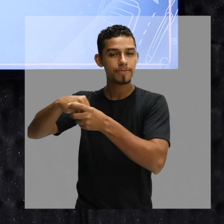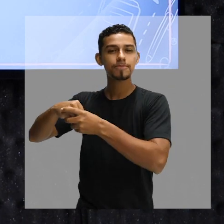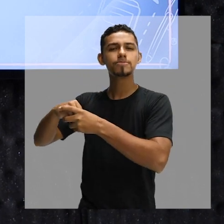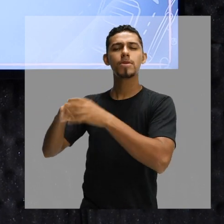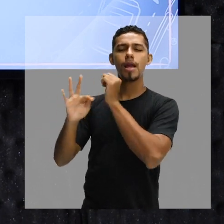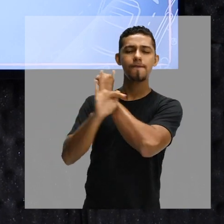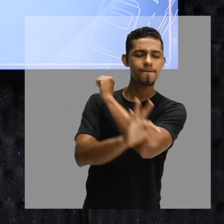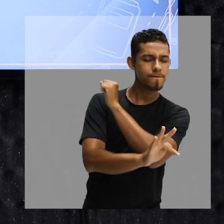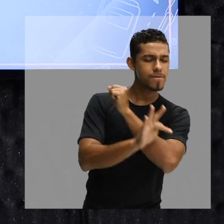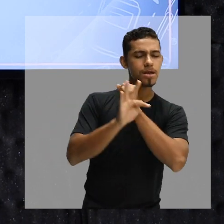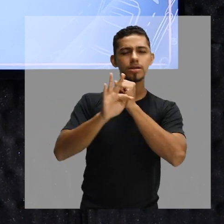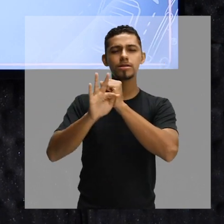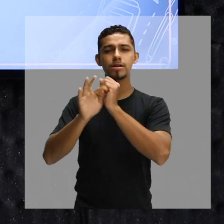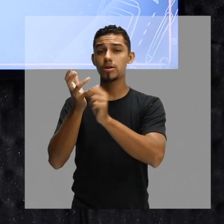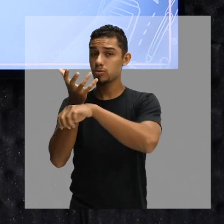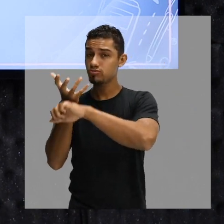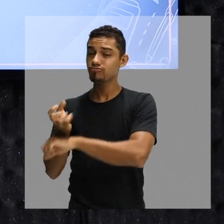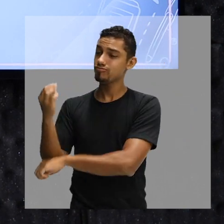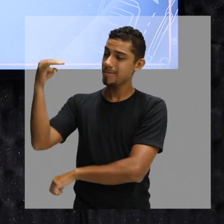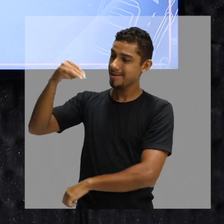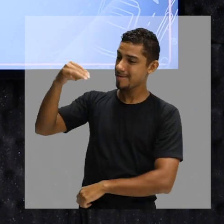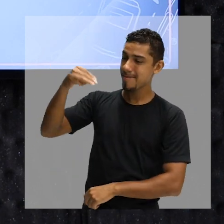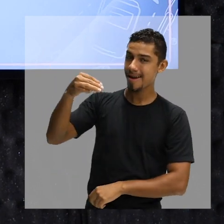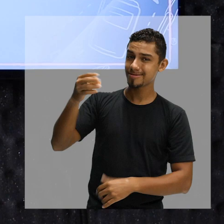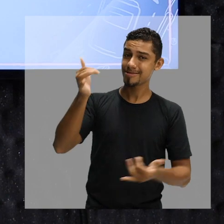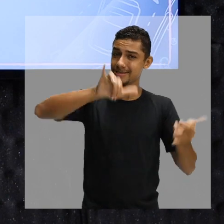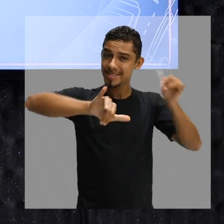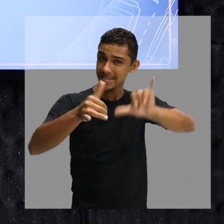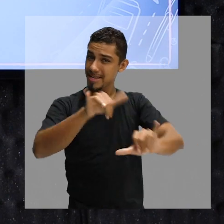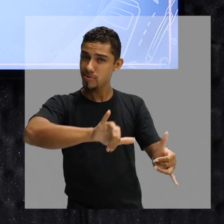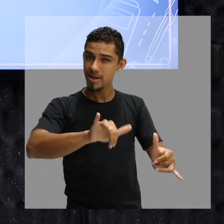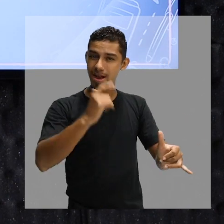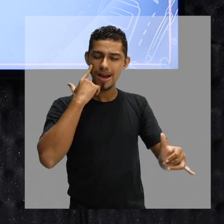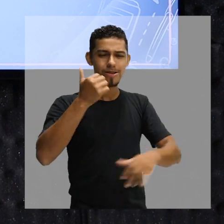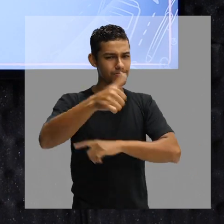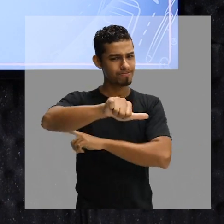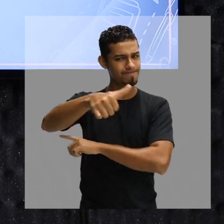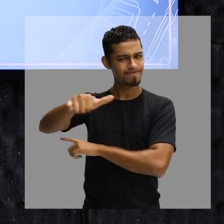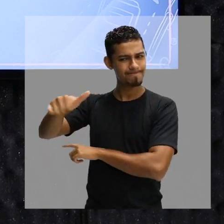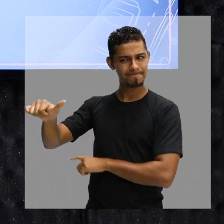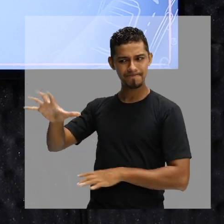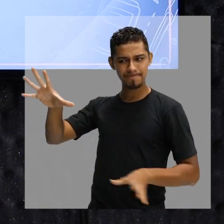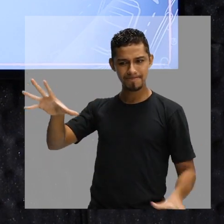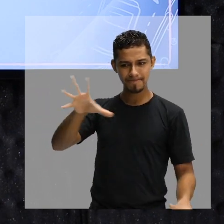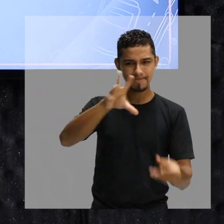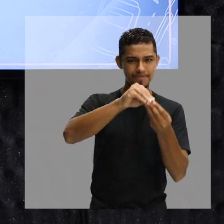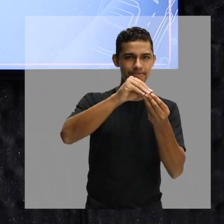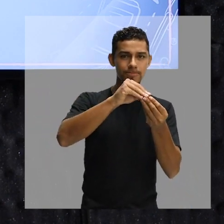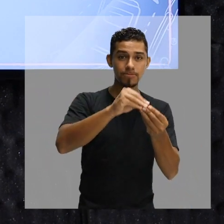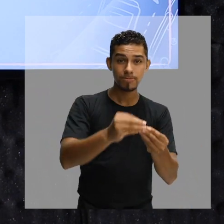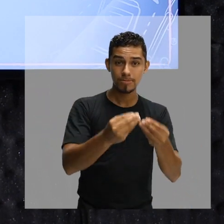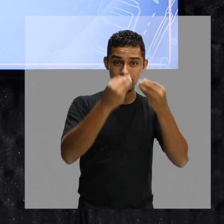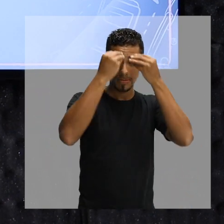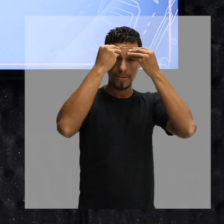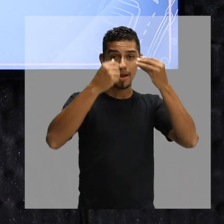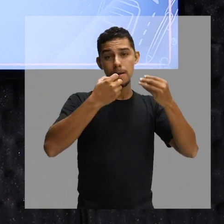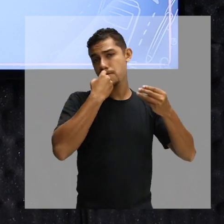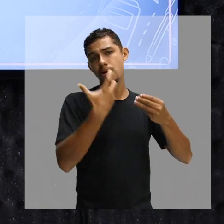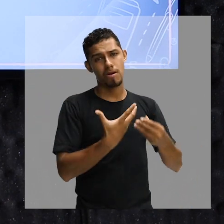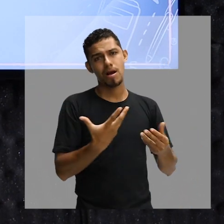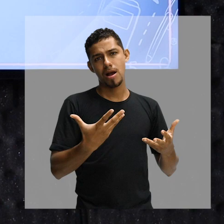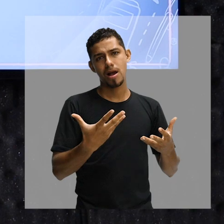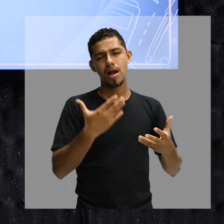física, na matemática, na química. Muito legal para a gente estudar, avaliando. É um dos conceitos, é um dos conteúdos, é um dos